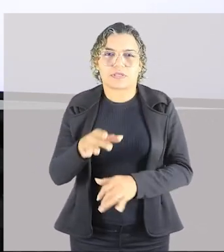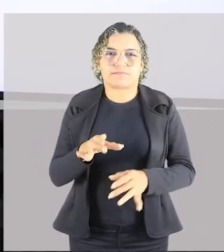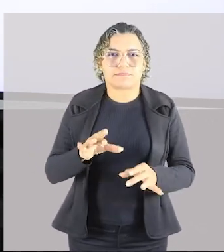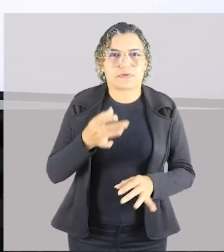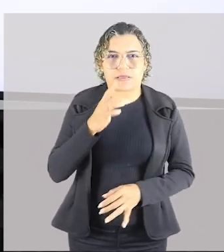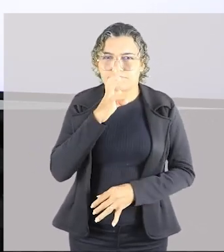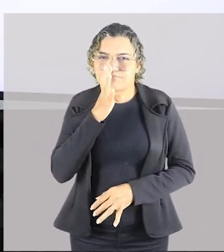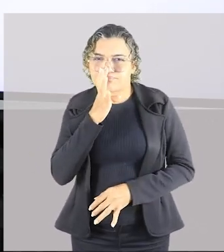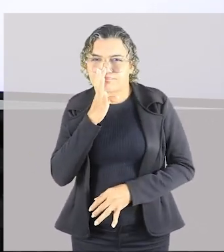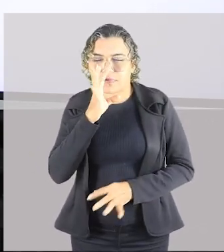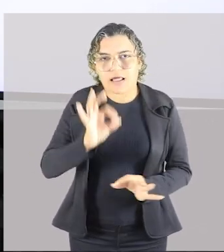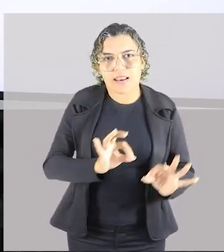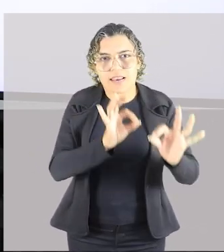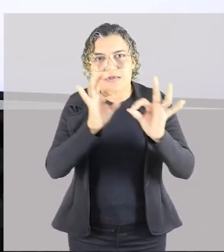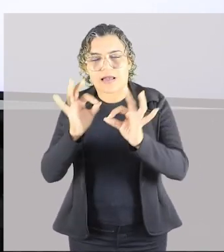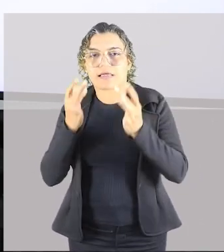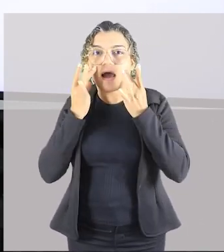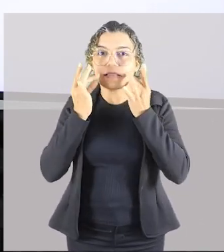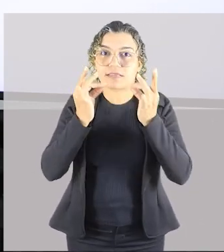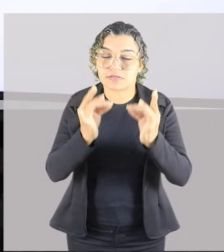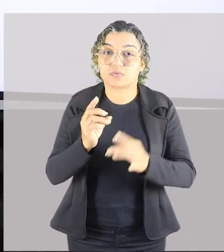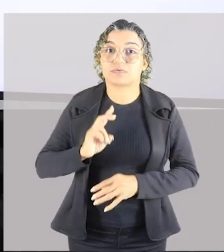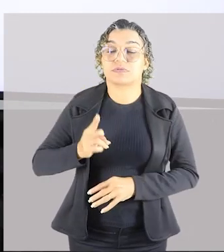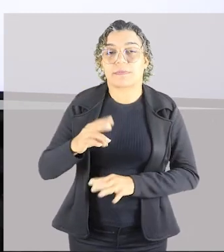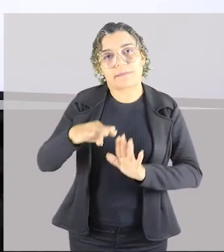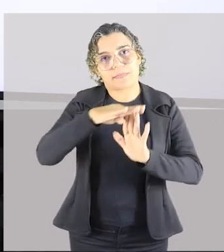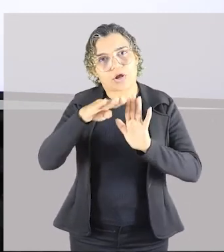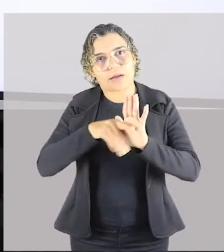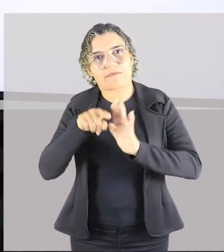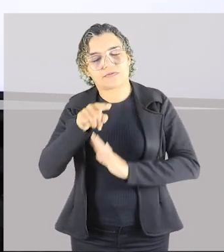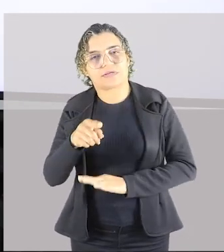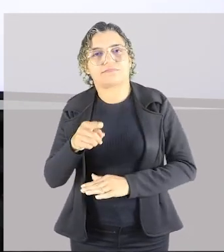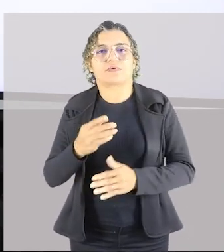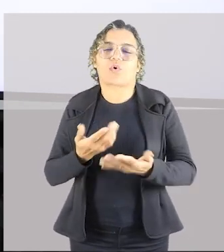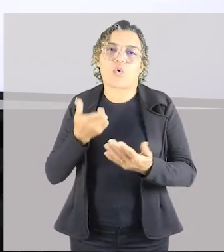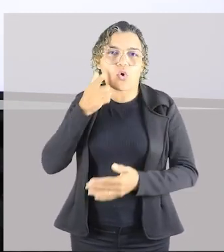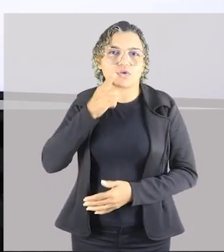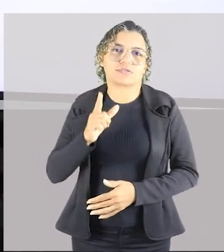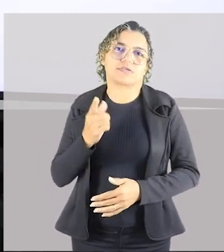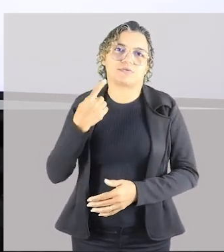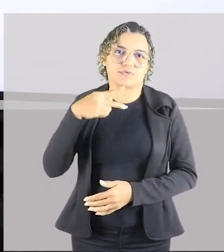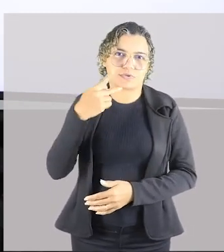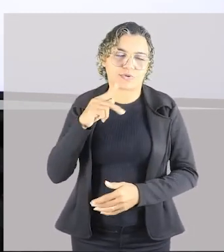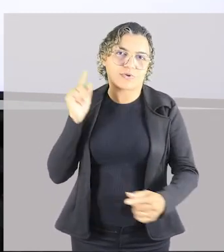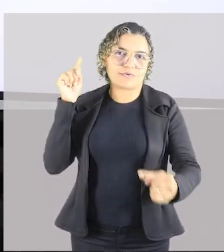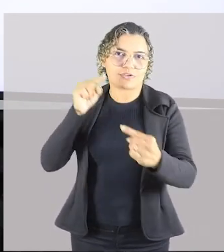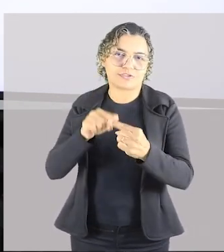antenado, sempre por dentro dos nossos programas e, claro, buscando aí teus objetivos. Então, no